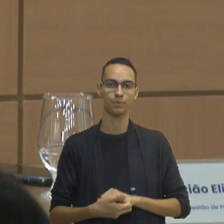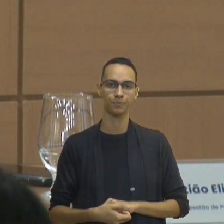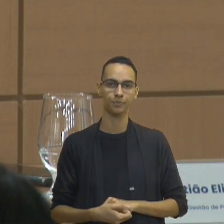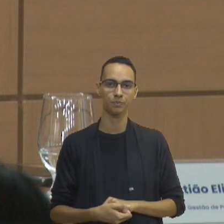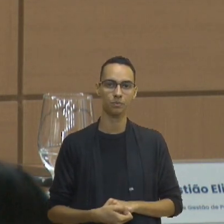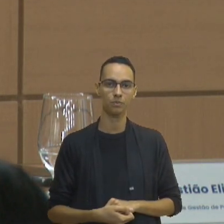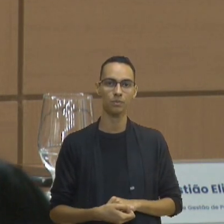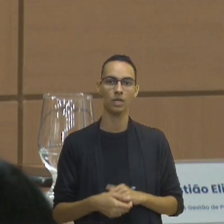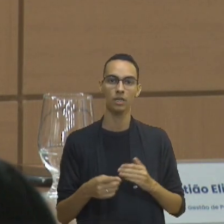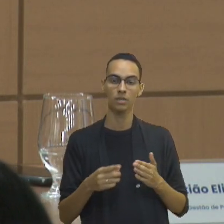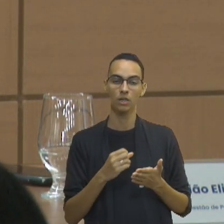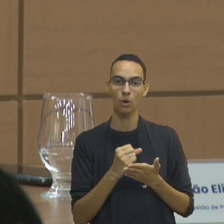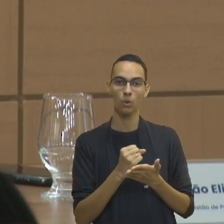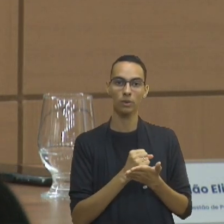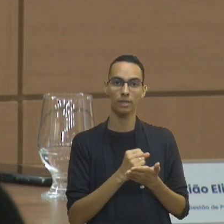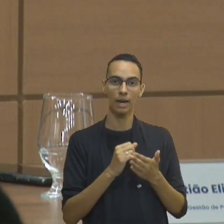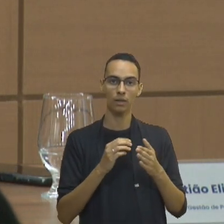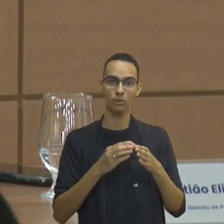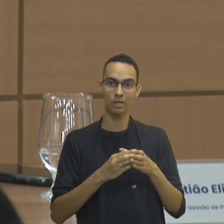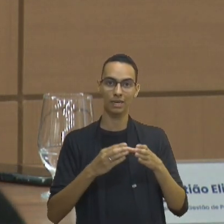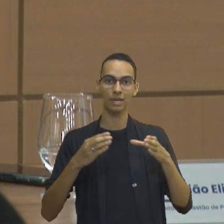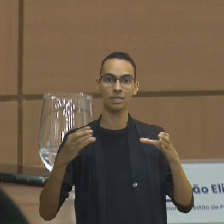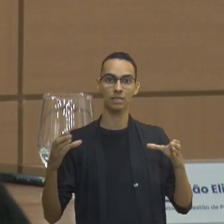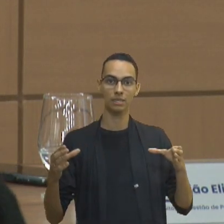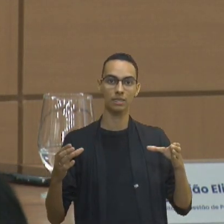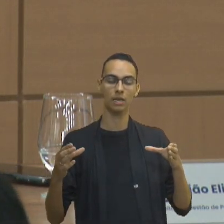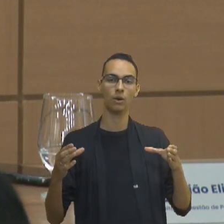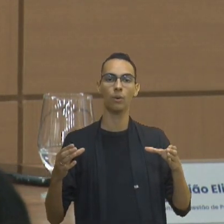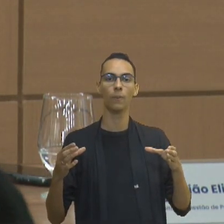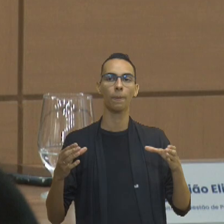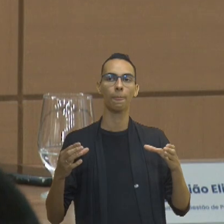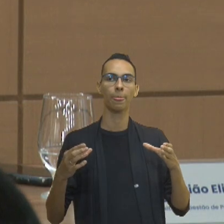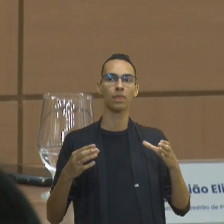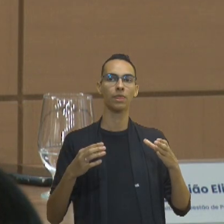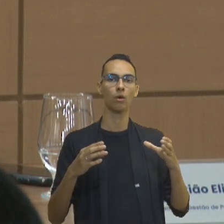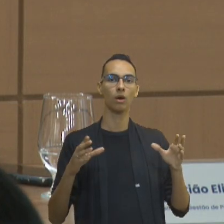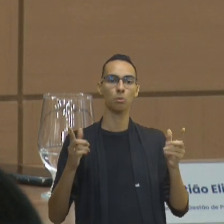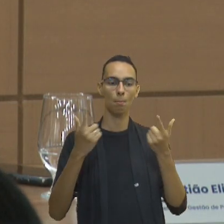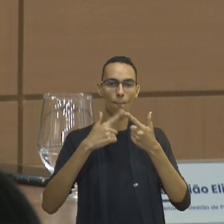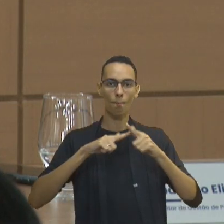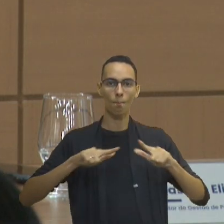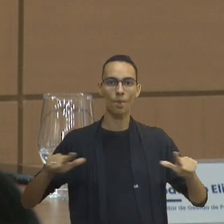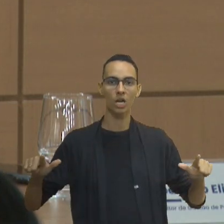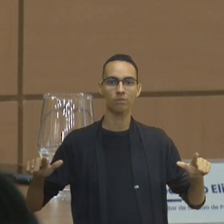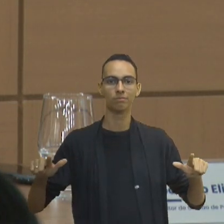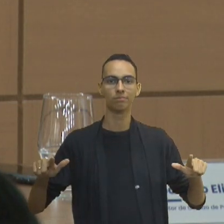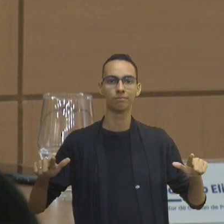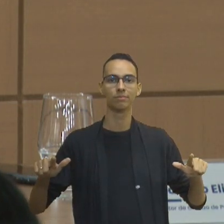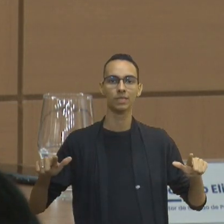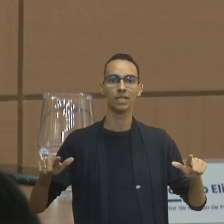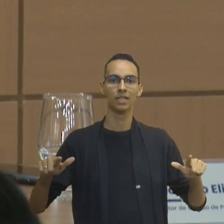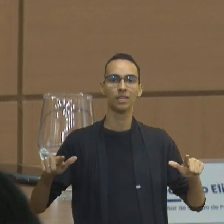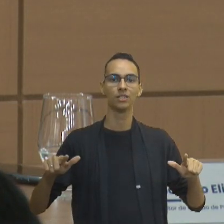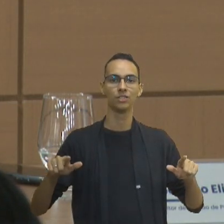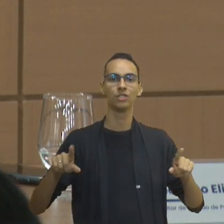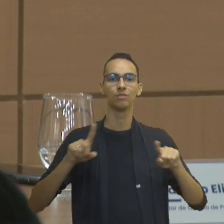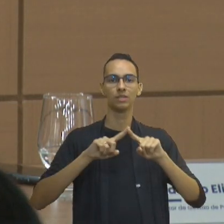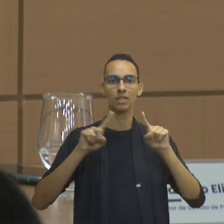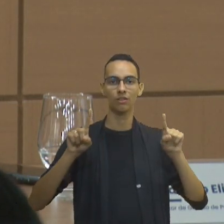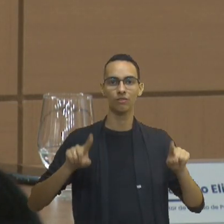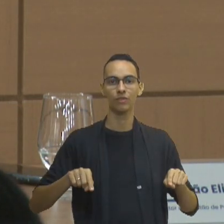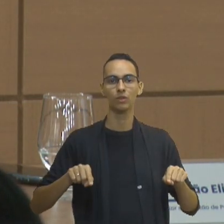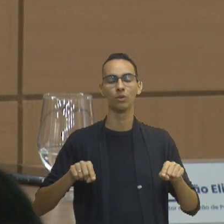esses contratos cresceram proporcionalmente ao esvaziamento da carreira de servidores efetivos, especialmente os